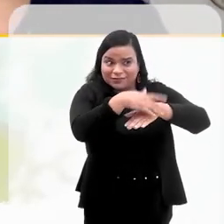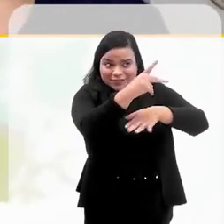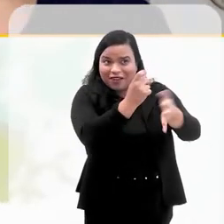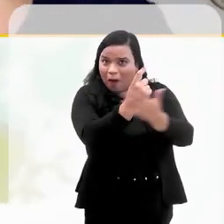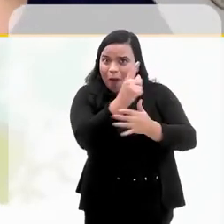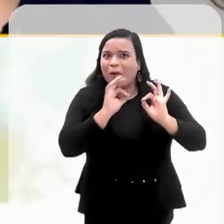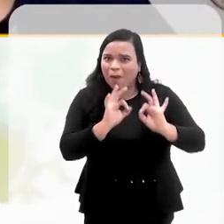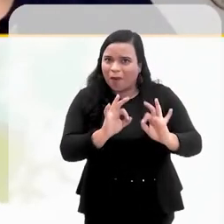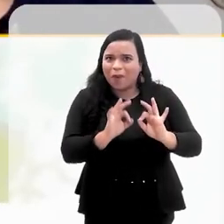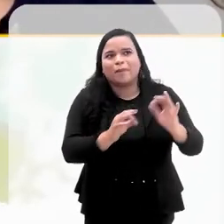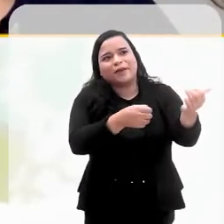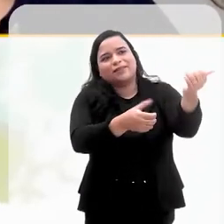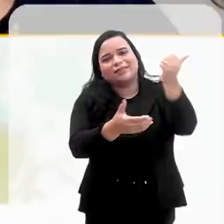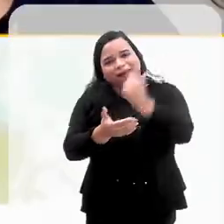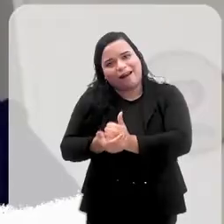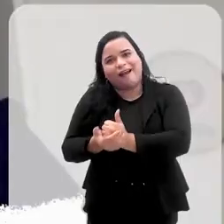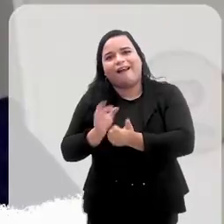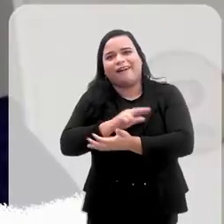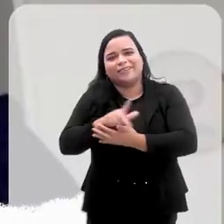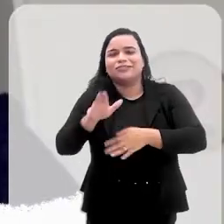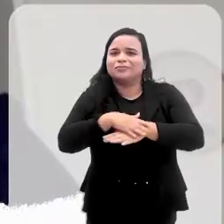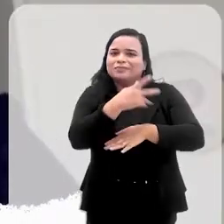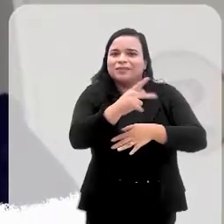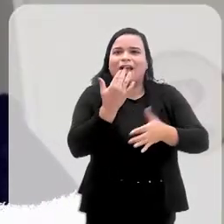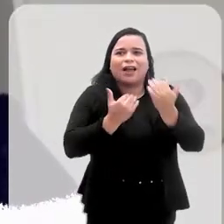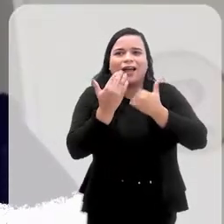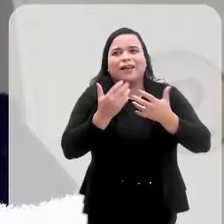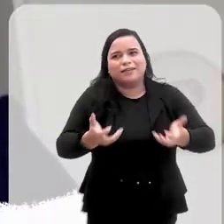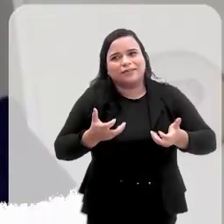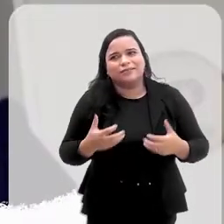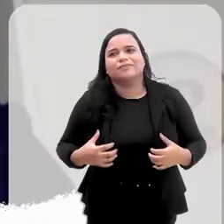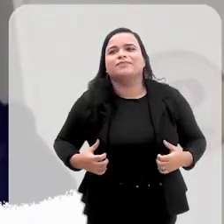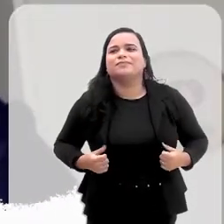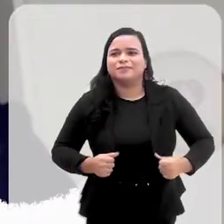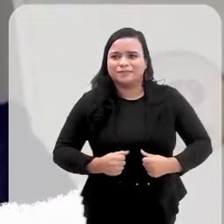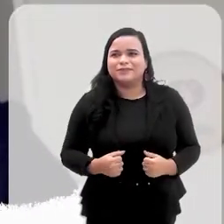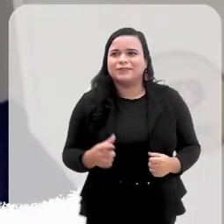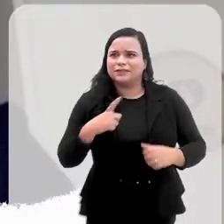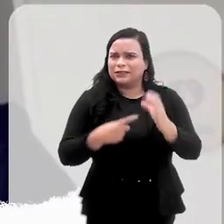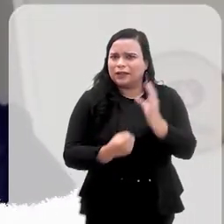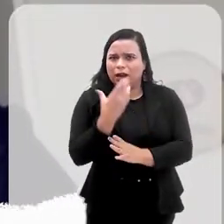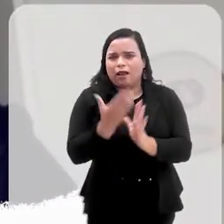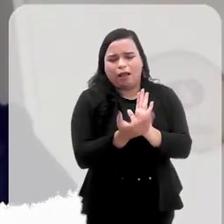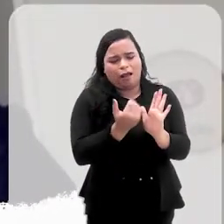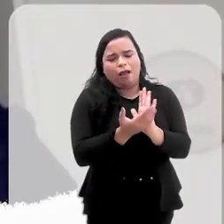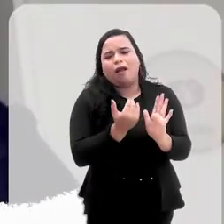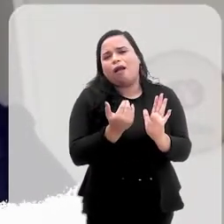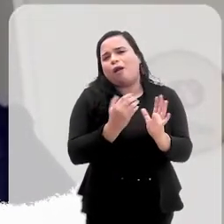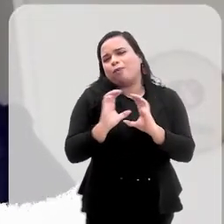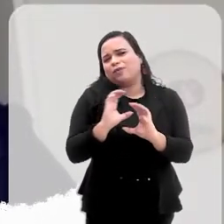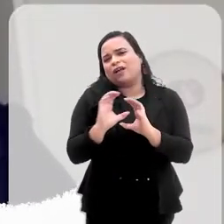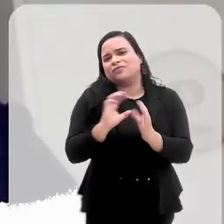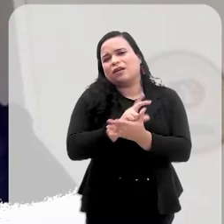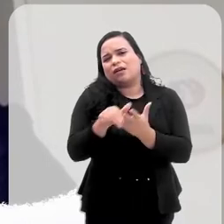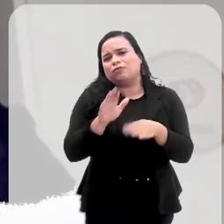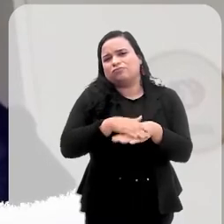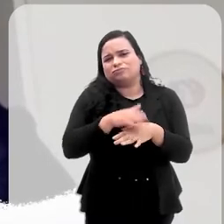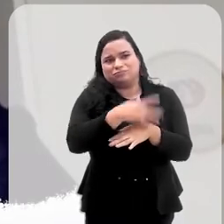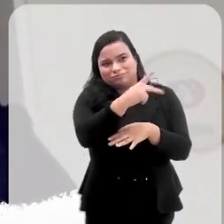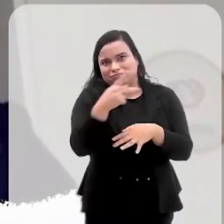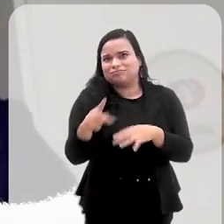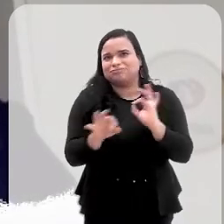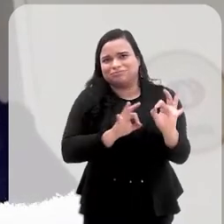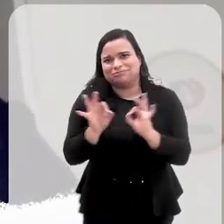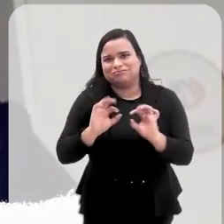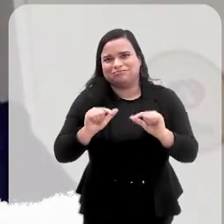de comunicação, né? E eles vão à padaria, por exemplo, né? Então, uma das coisas